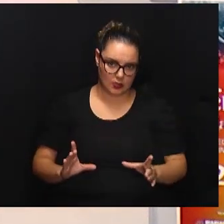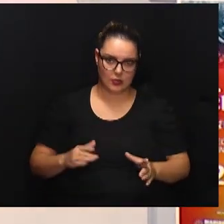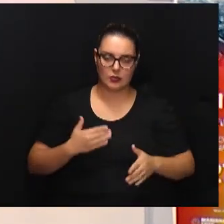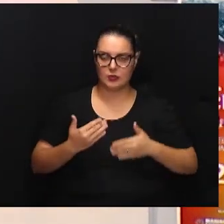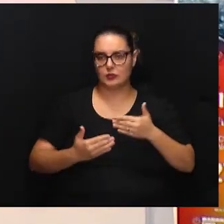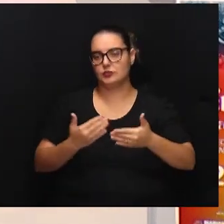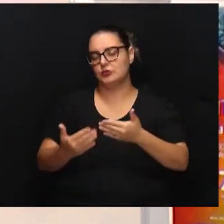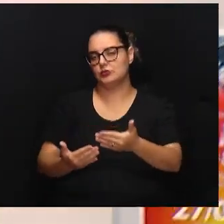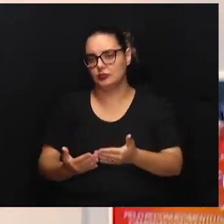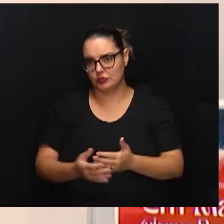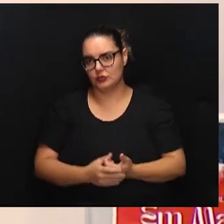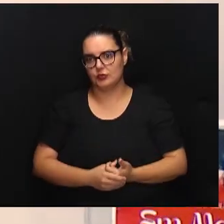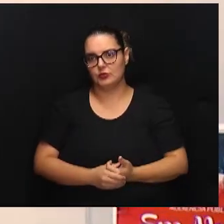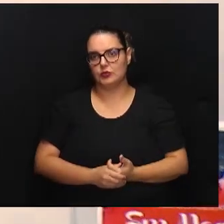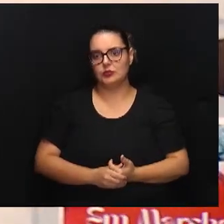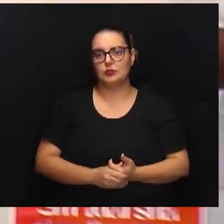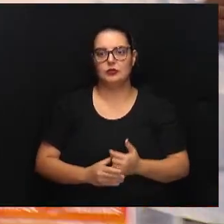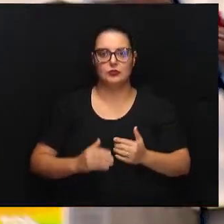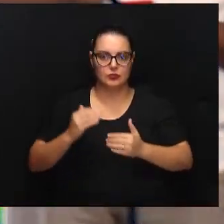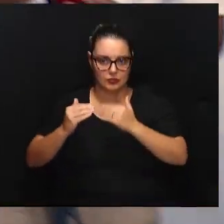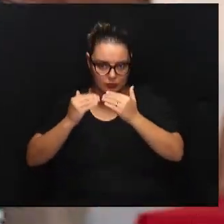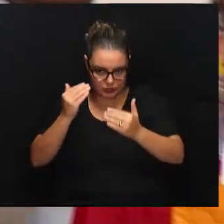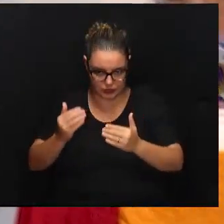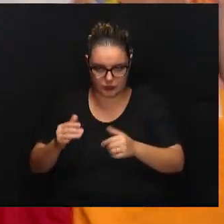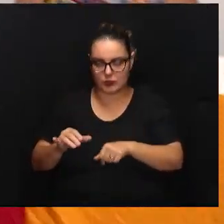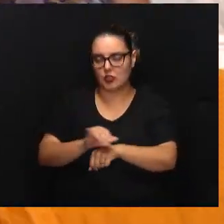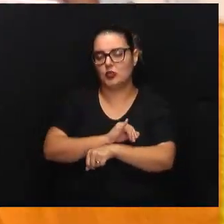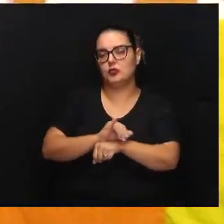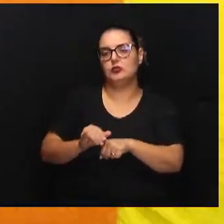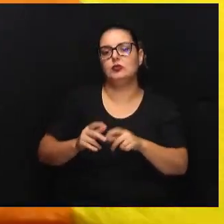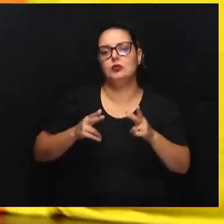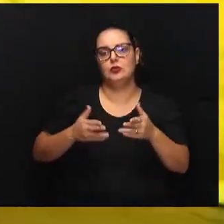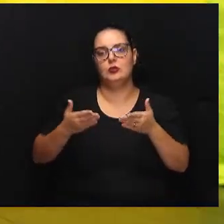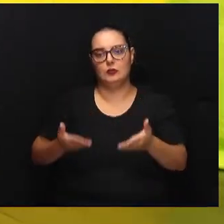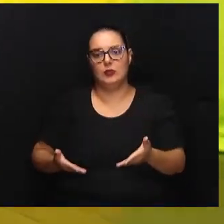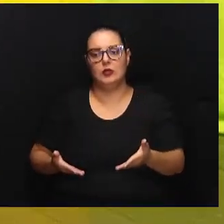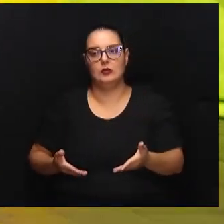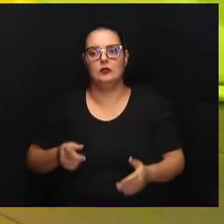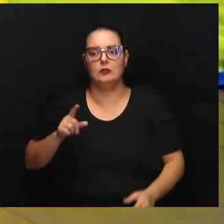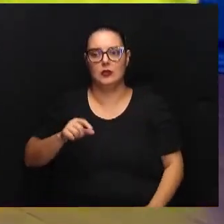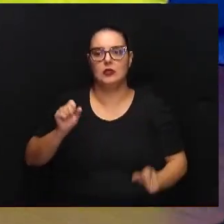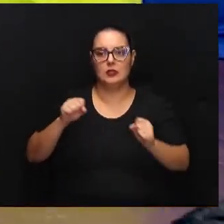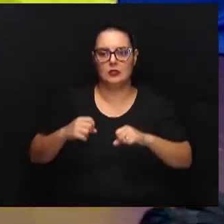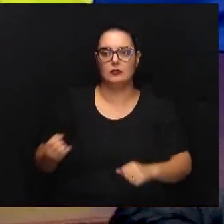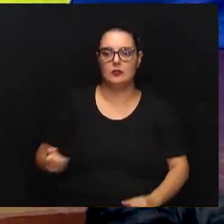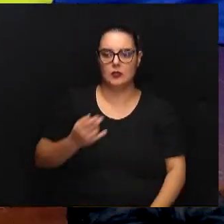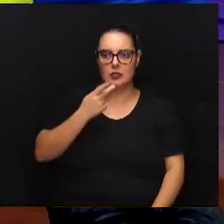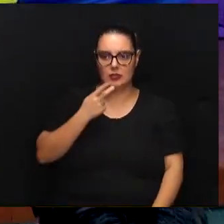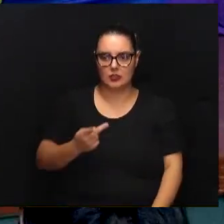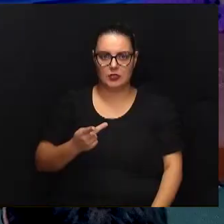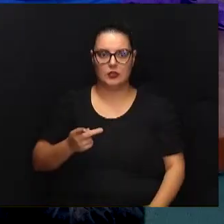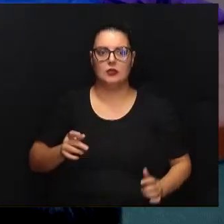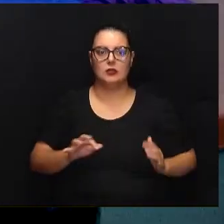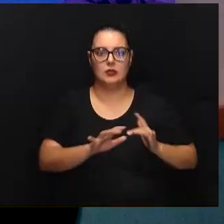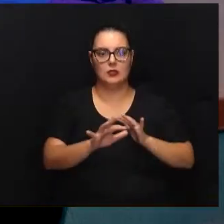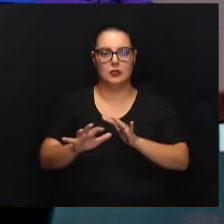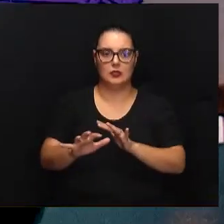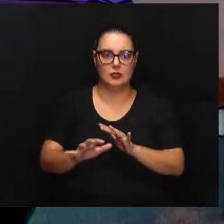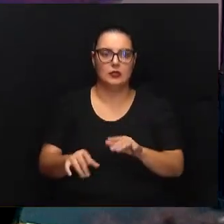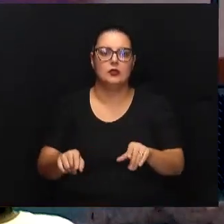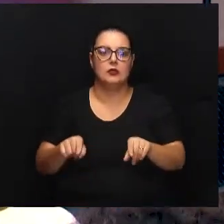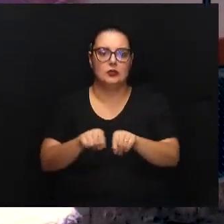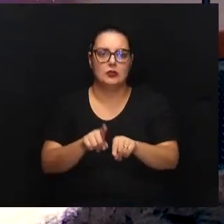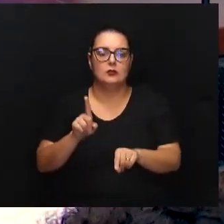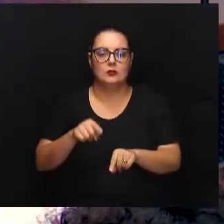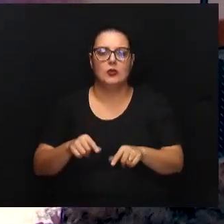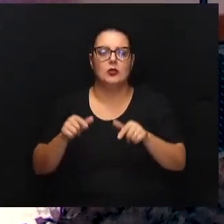de mecanismos como esse. Mas é sim importante dizer, as paradas também são espaços de cooptação fascista,